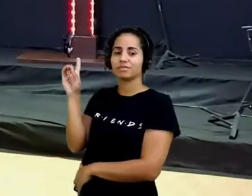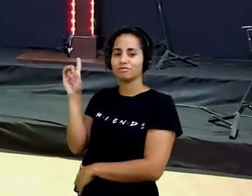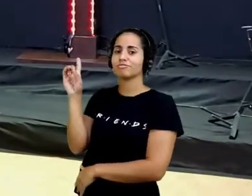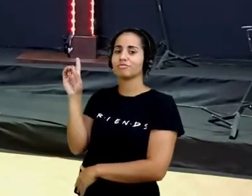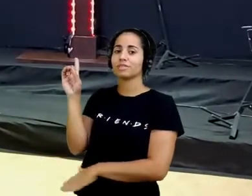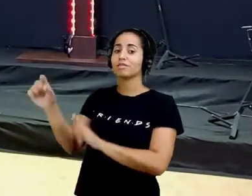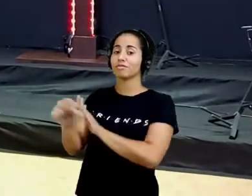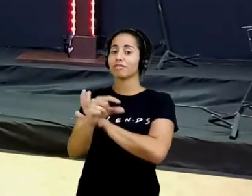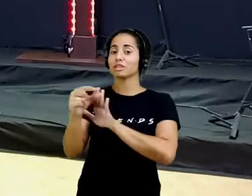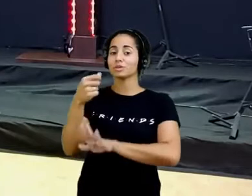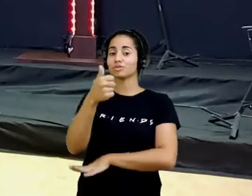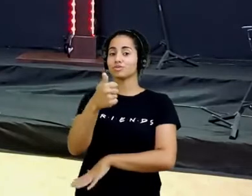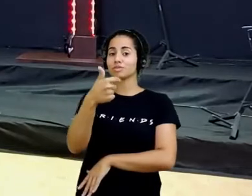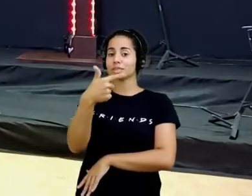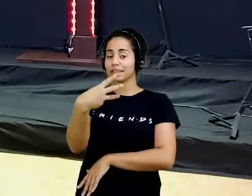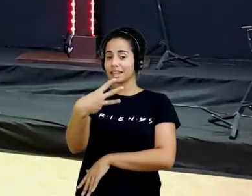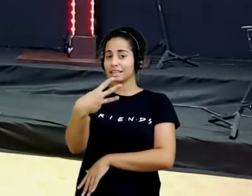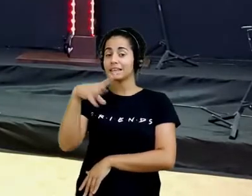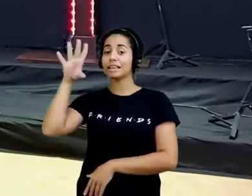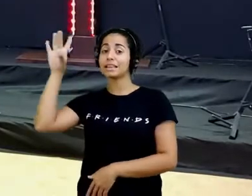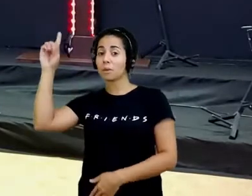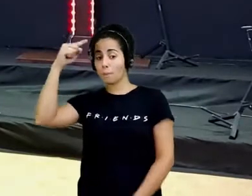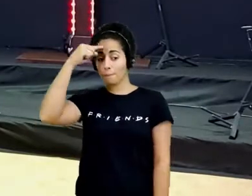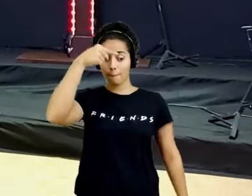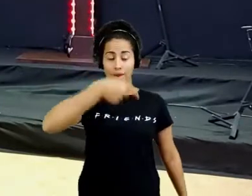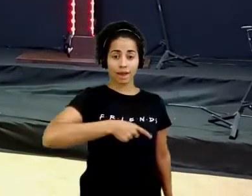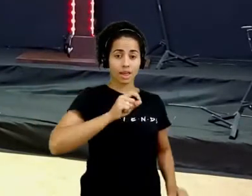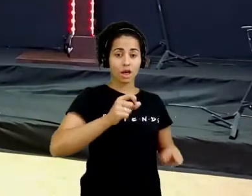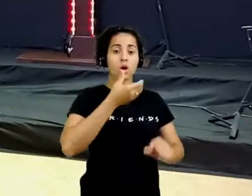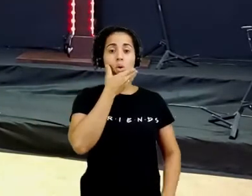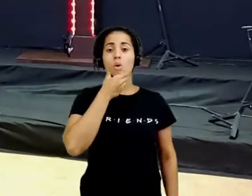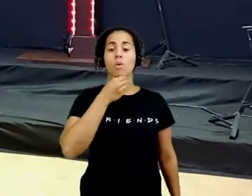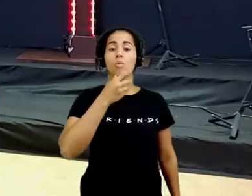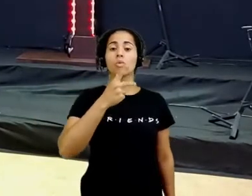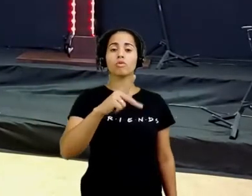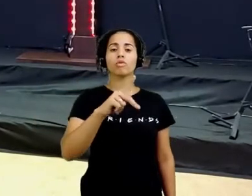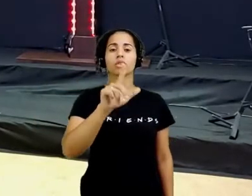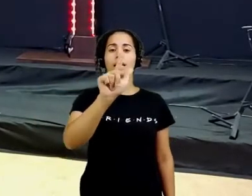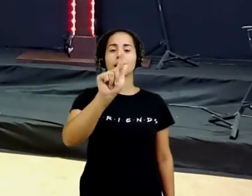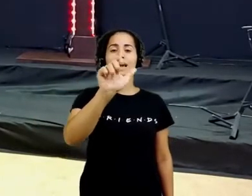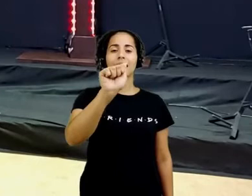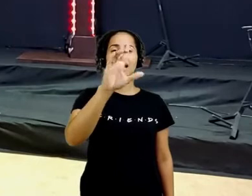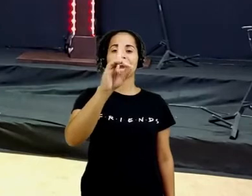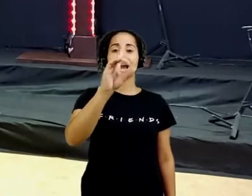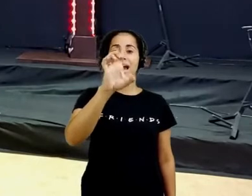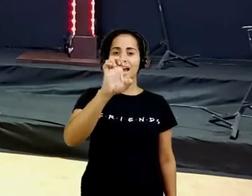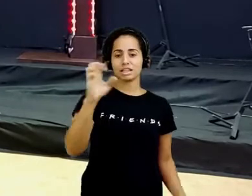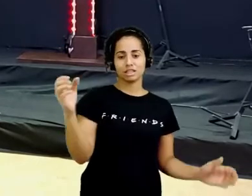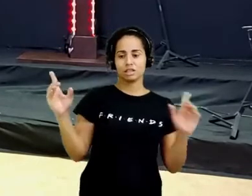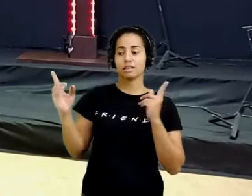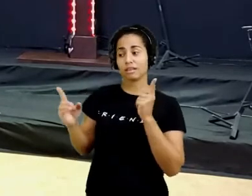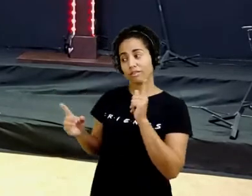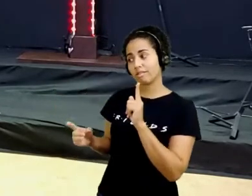versículo 13, Deus manda um profeta, Gade, diante a Davi, e